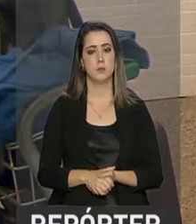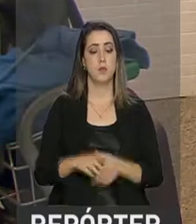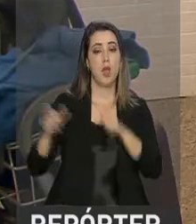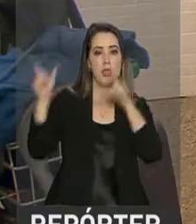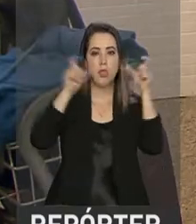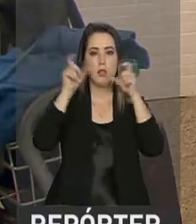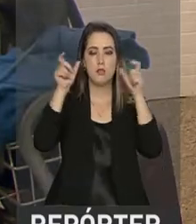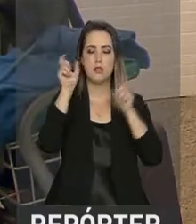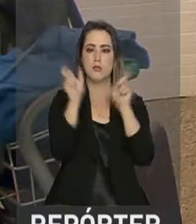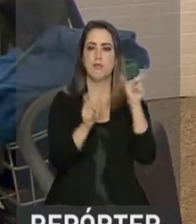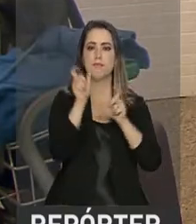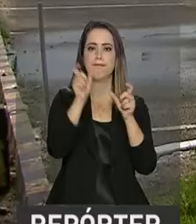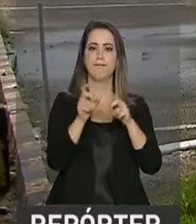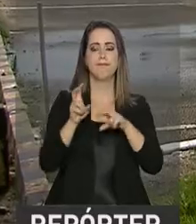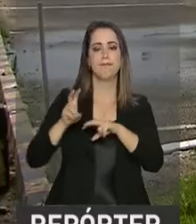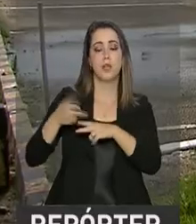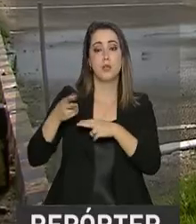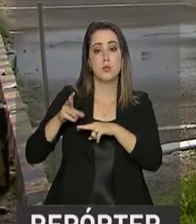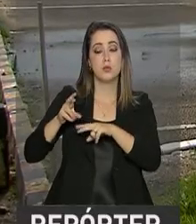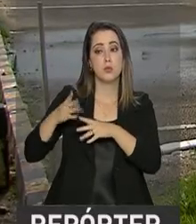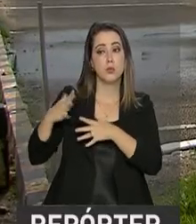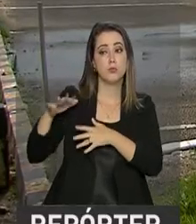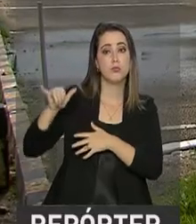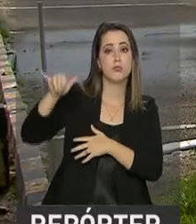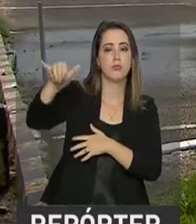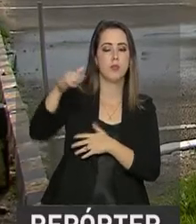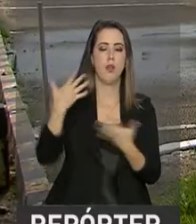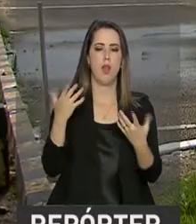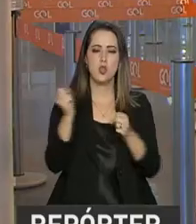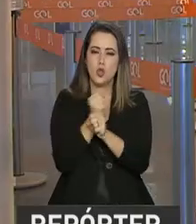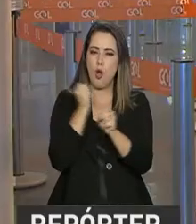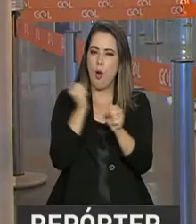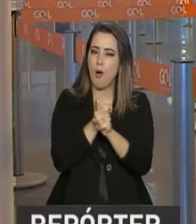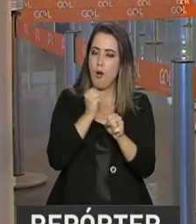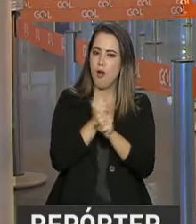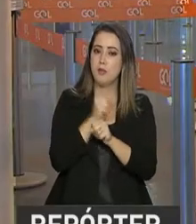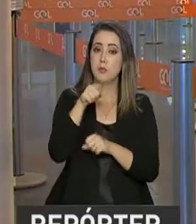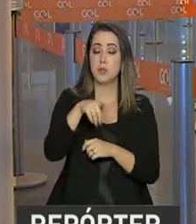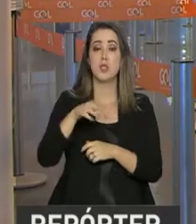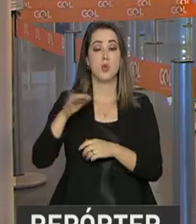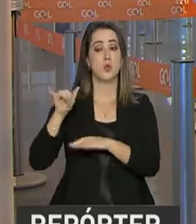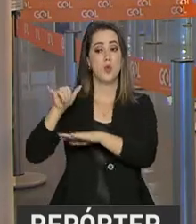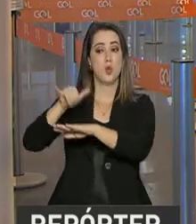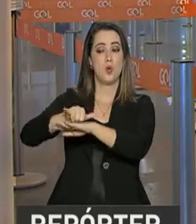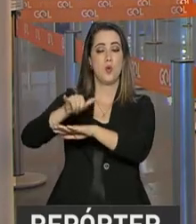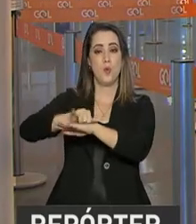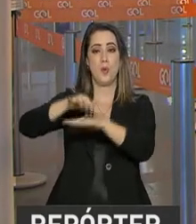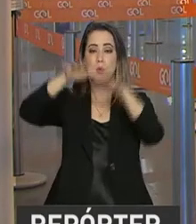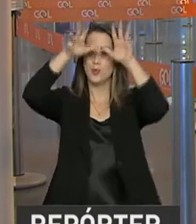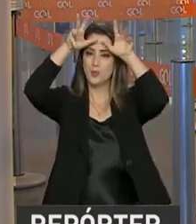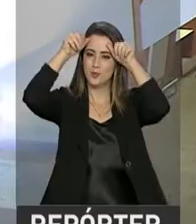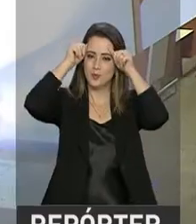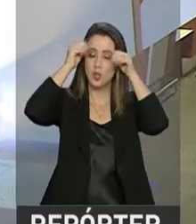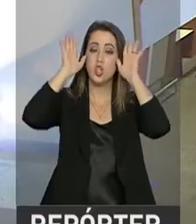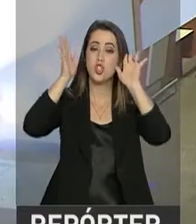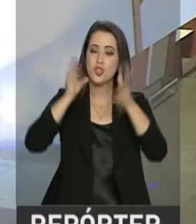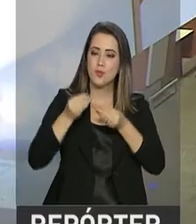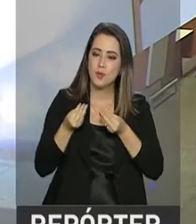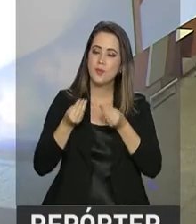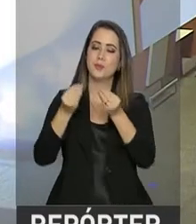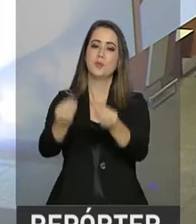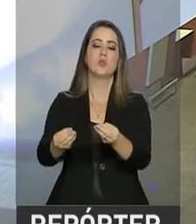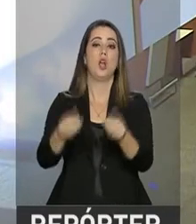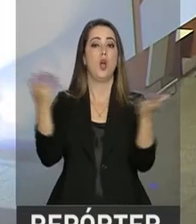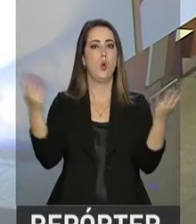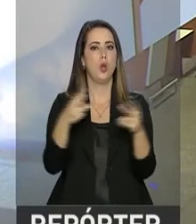Atenção, senhores passageiros. As obras de reforma e ampliação do aeroporto de Rio Branco, no Acre, foram entregues. Com um